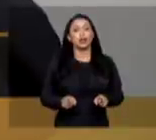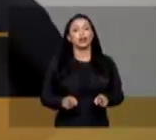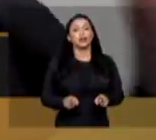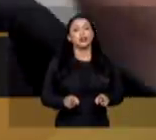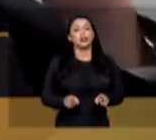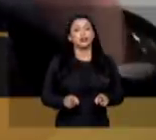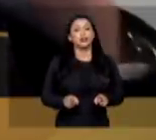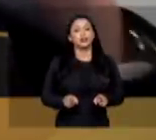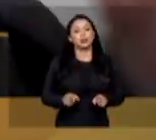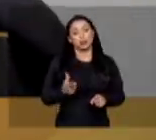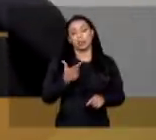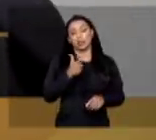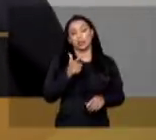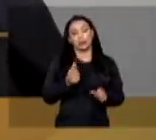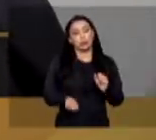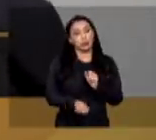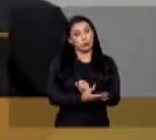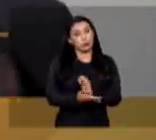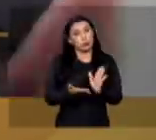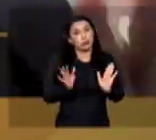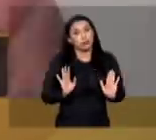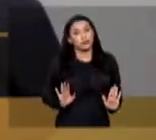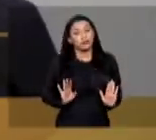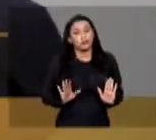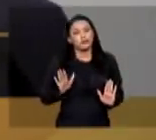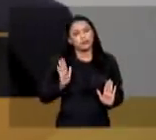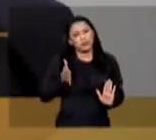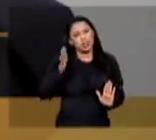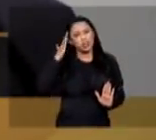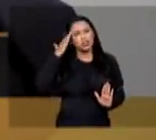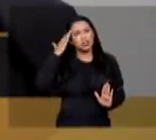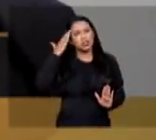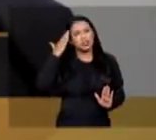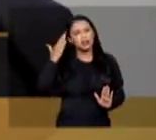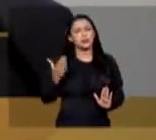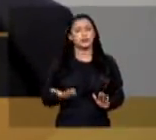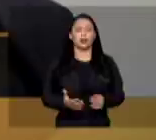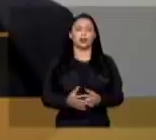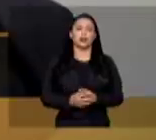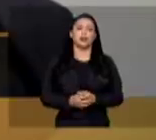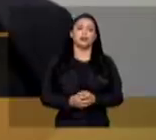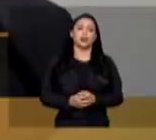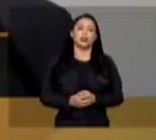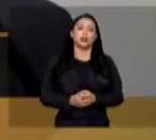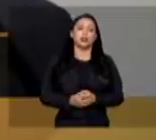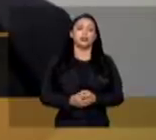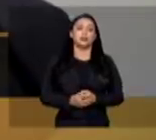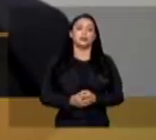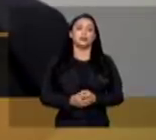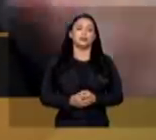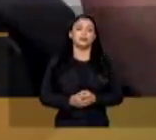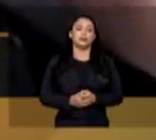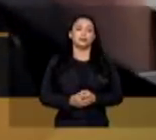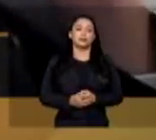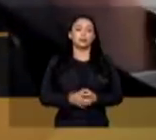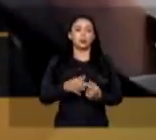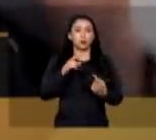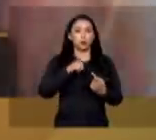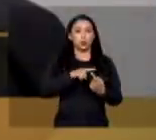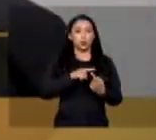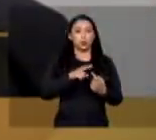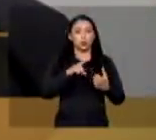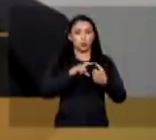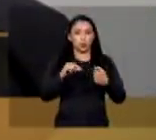vantagens indevidas. Nós já sabemos, isso já foi ressaltado, que o tipo do artigo